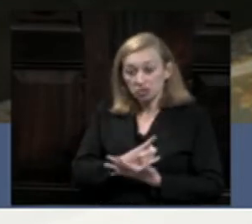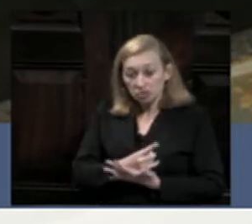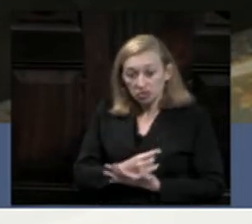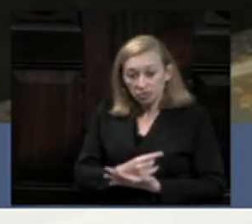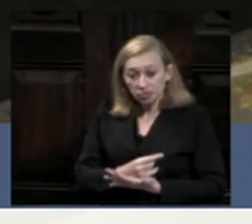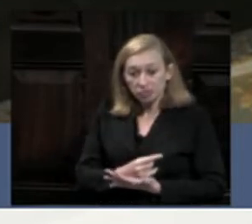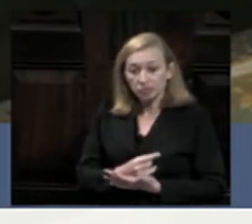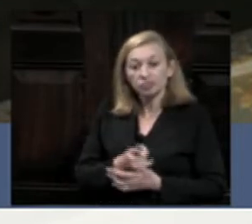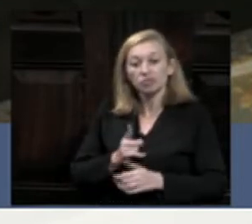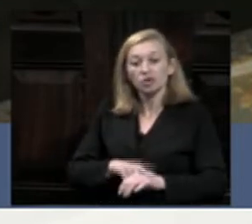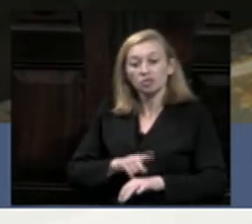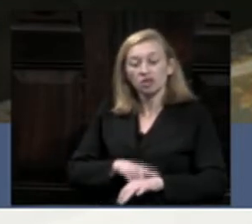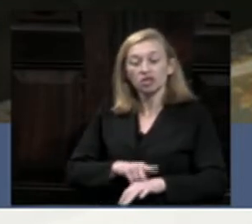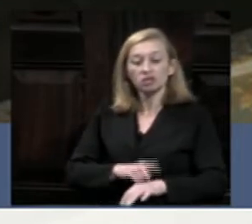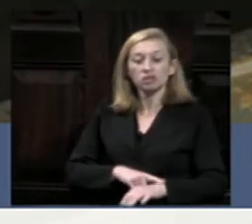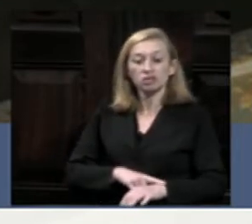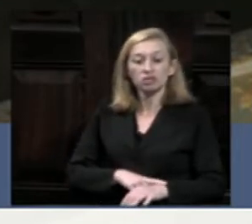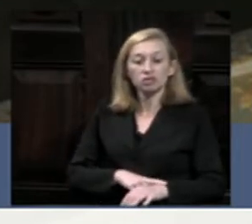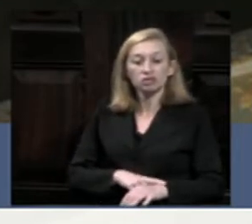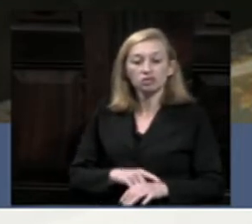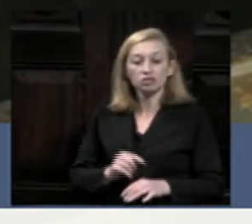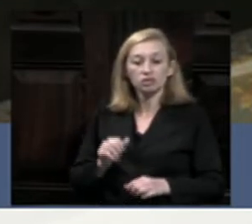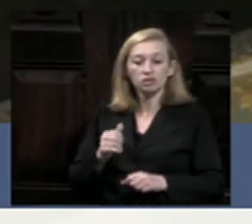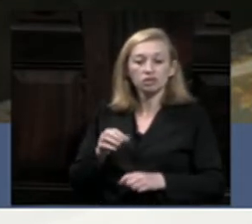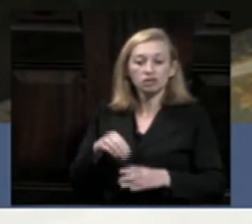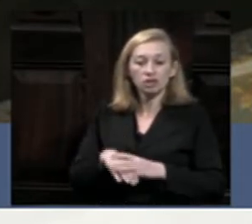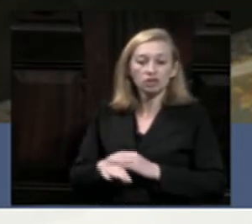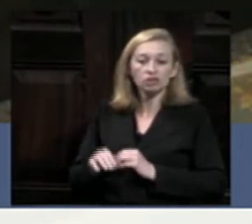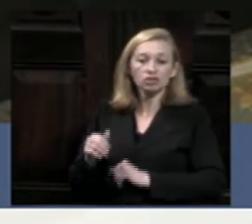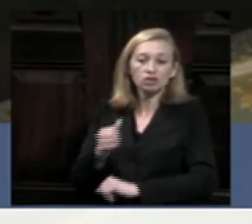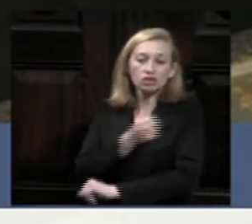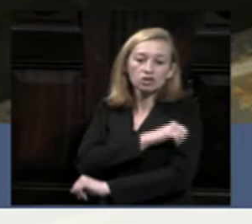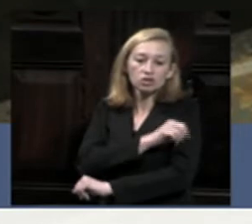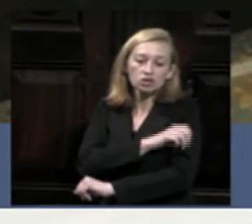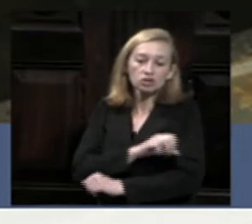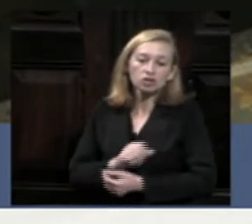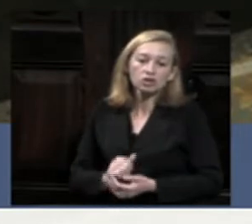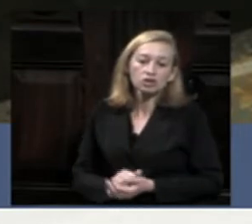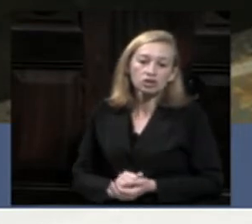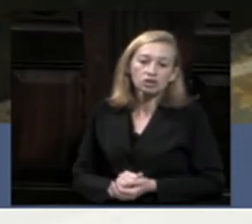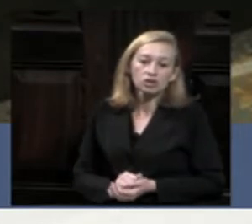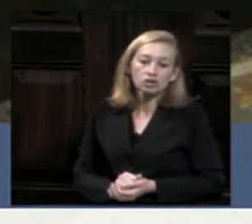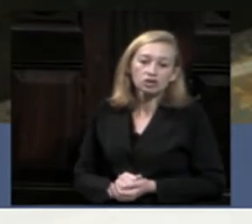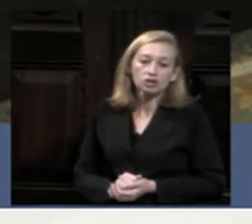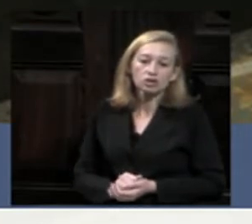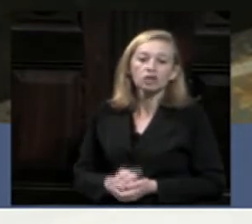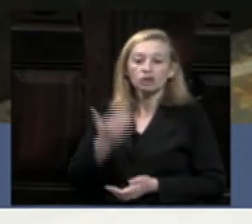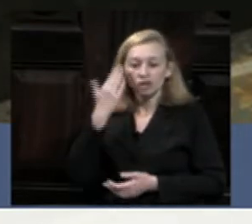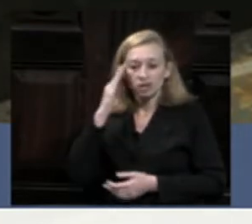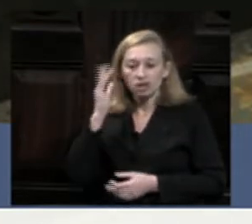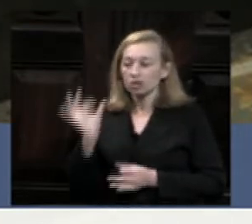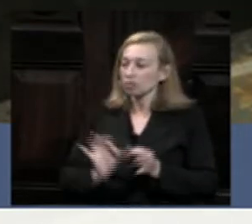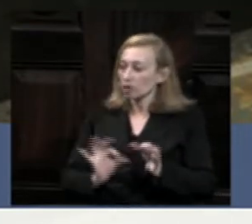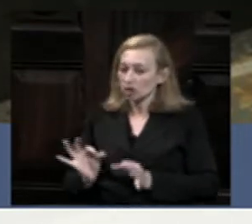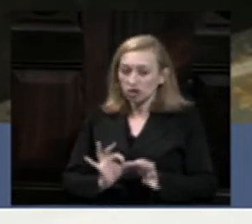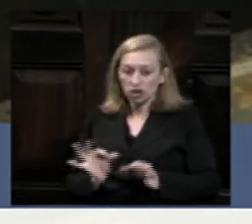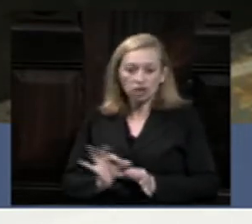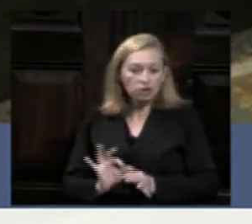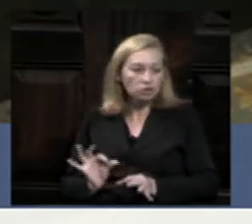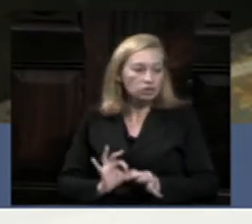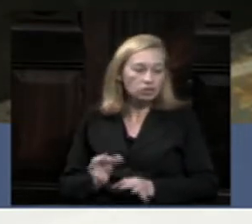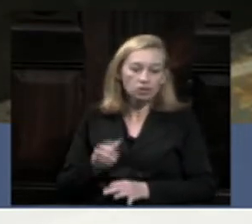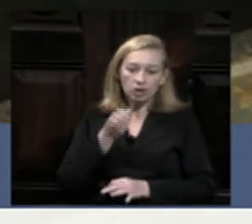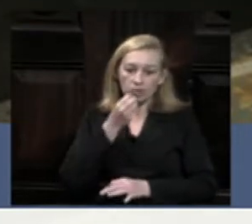grande momento de caça aos policiais que a gente vive no Rio de Janeiro. Apesar de não cumprir esta última etapa, eu entendo que o projeto já é um avanço e eu espero